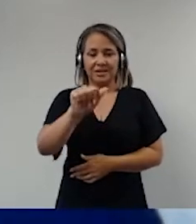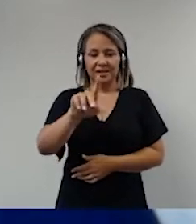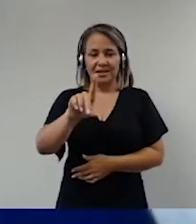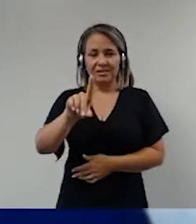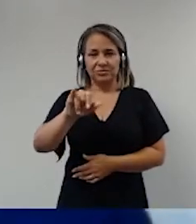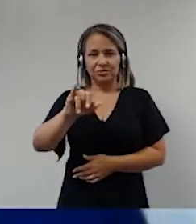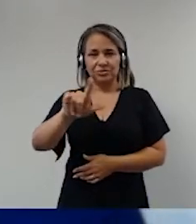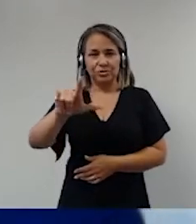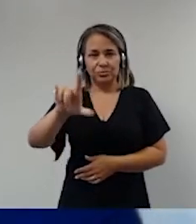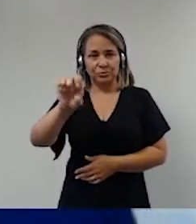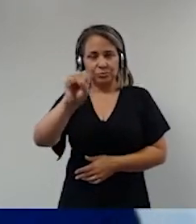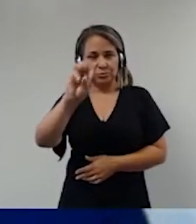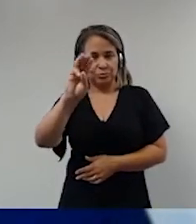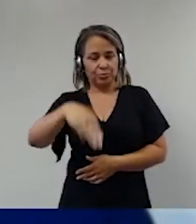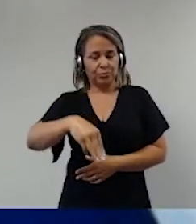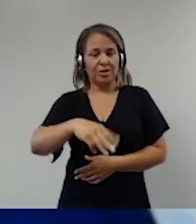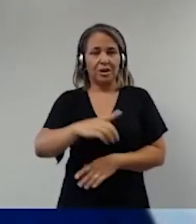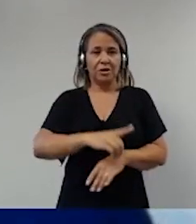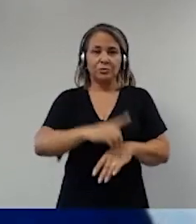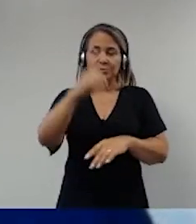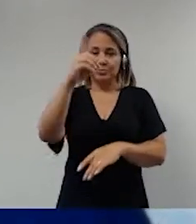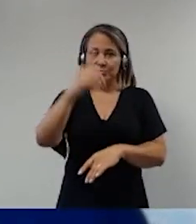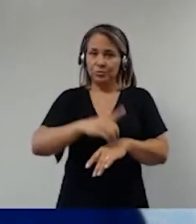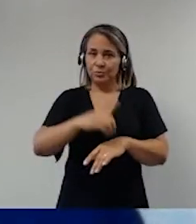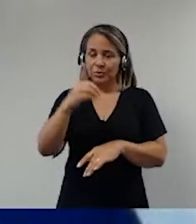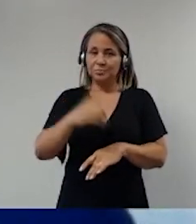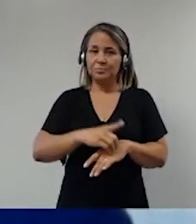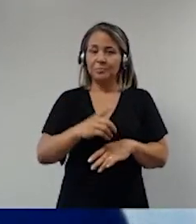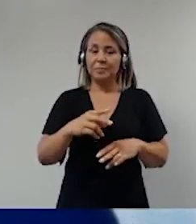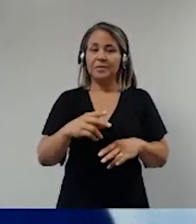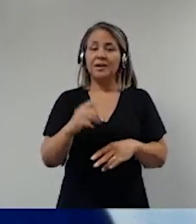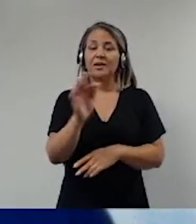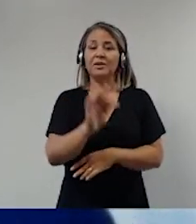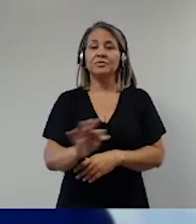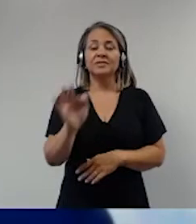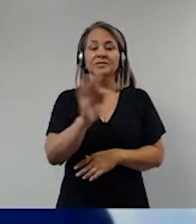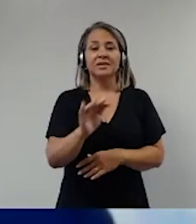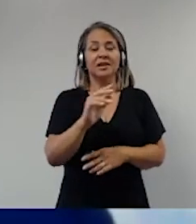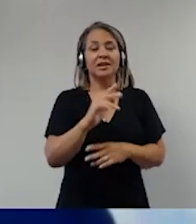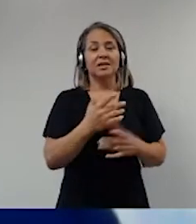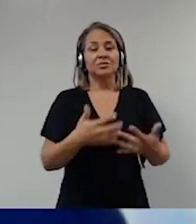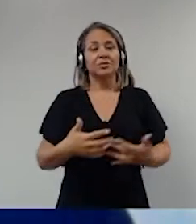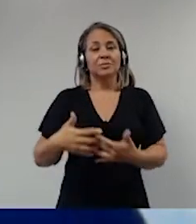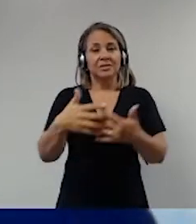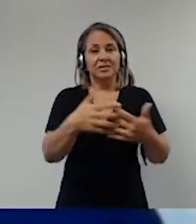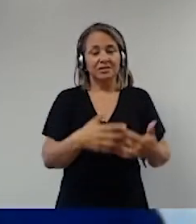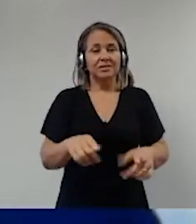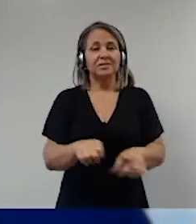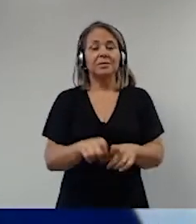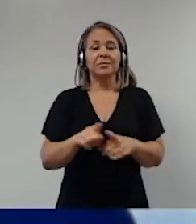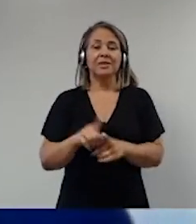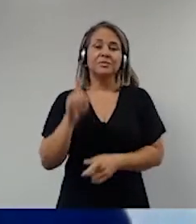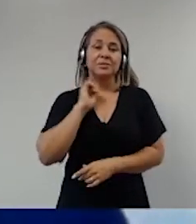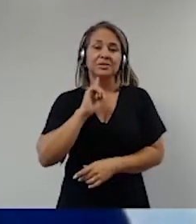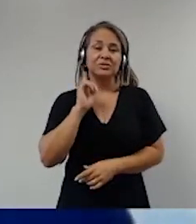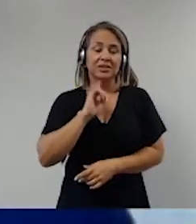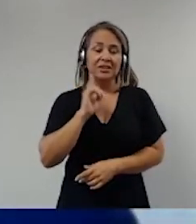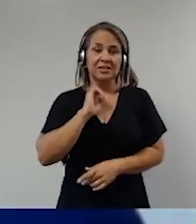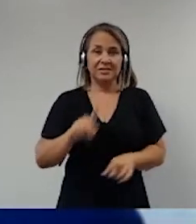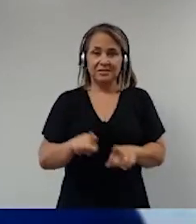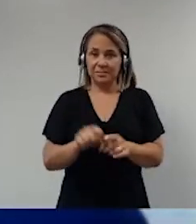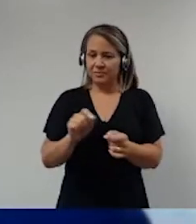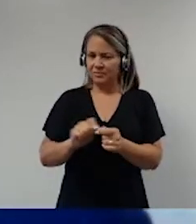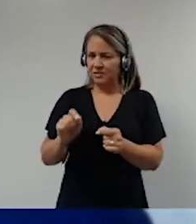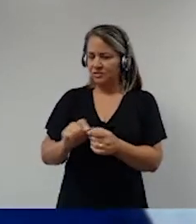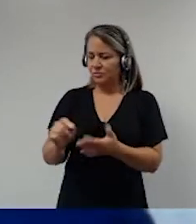Moreira, doutor em Direito Constitucional pela Universidade de Harvard, doutor em Direito Constitucional pela Federal de Minas Gerais e autor de